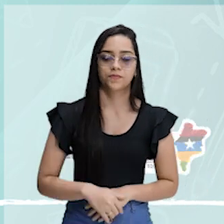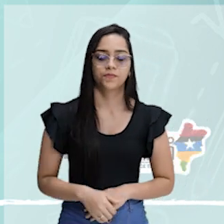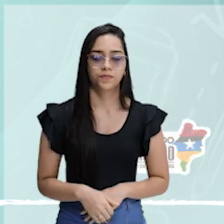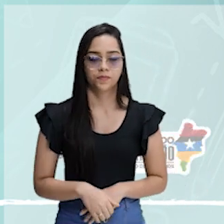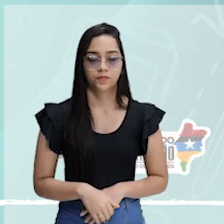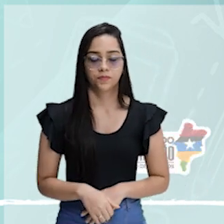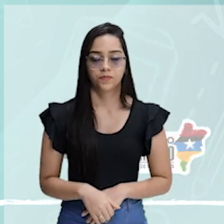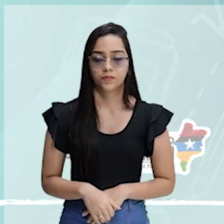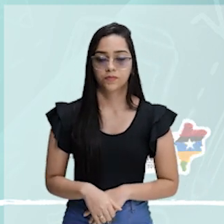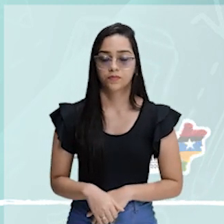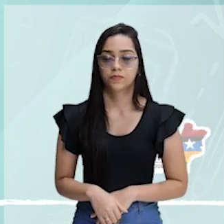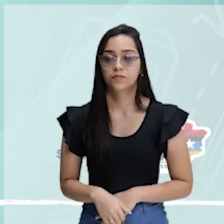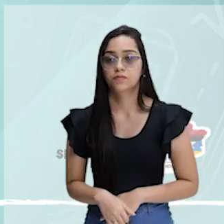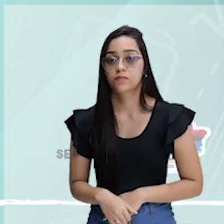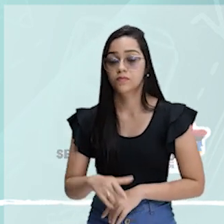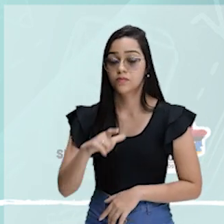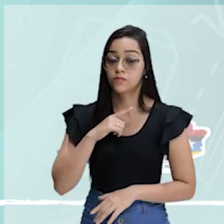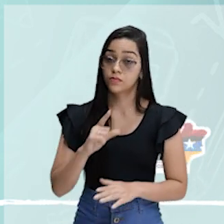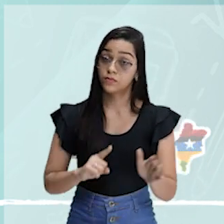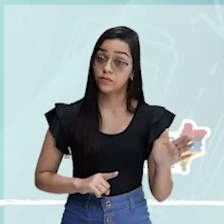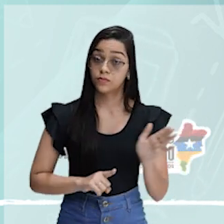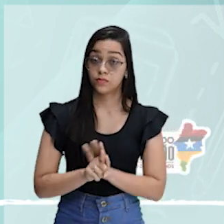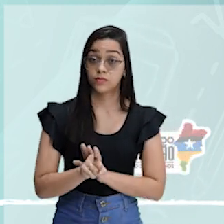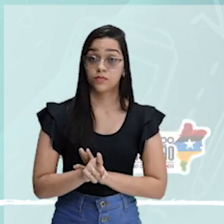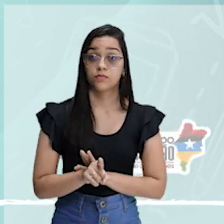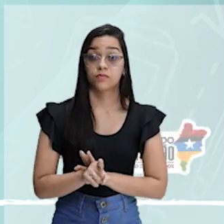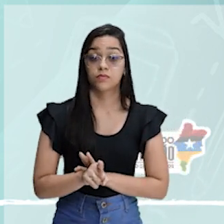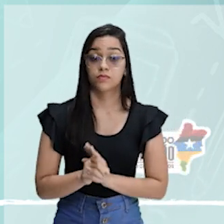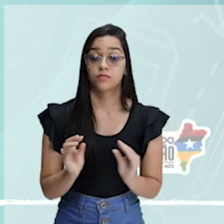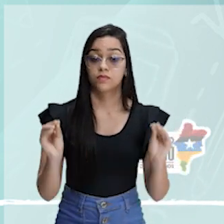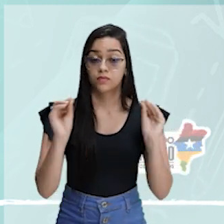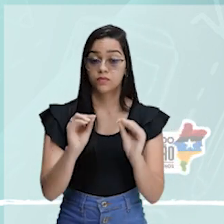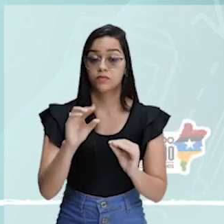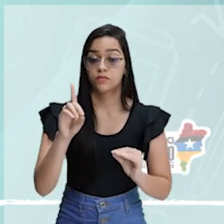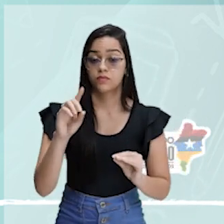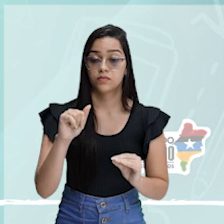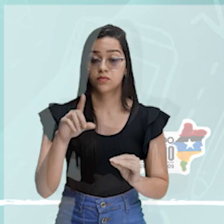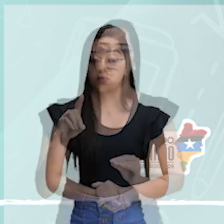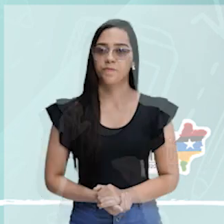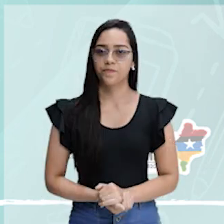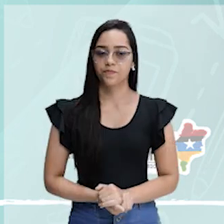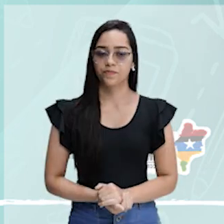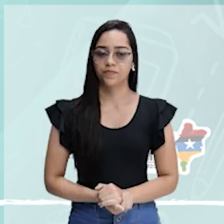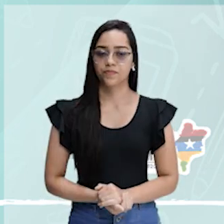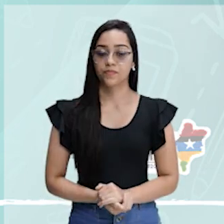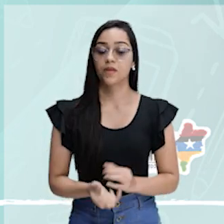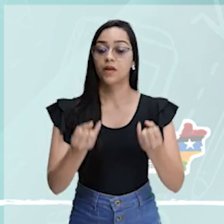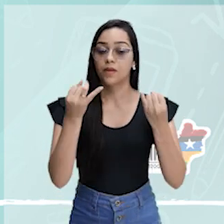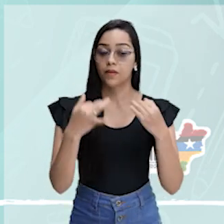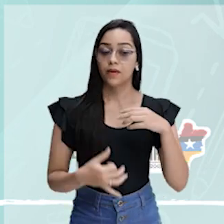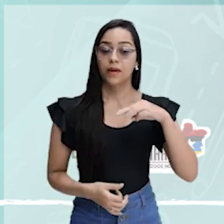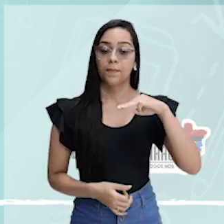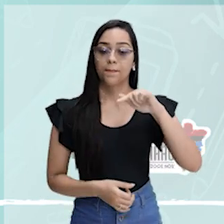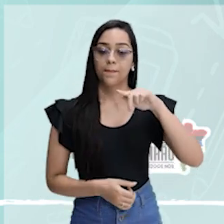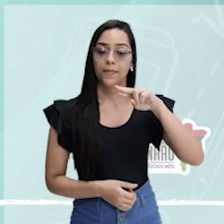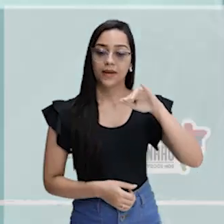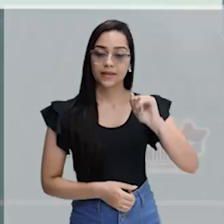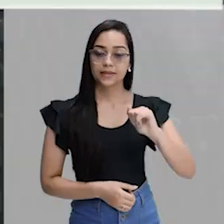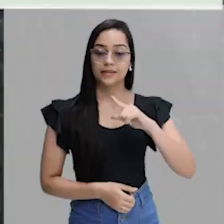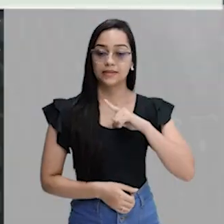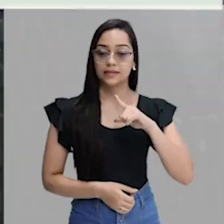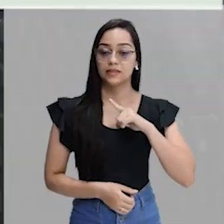Então, a questão 3, colocando os dados, é o seguinte, né? Ele diz que a máquina tem potência